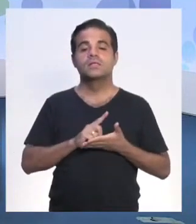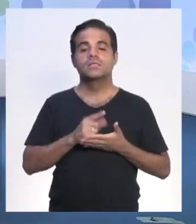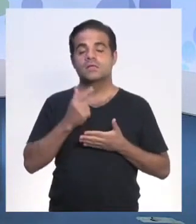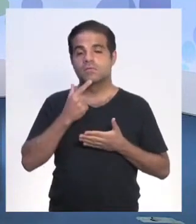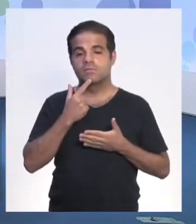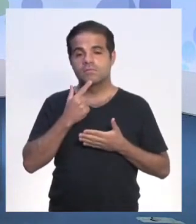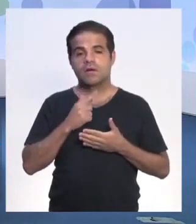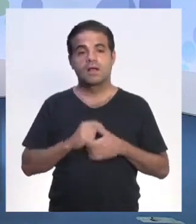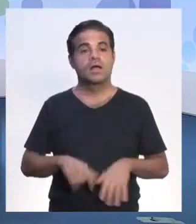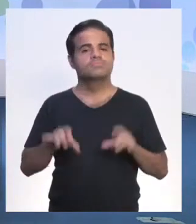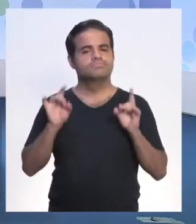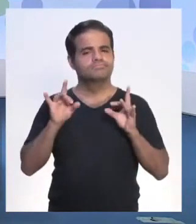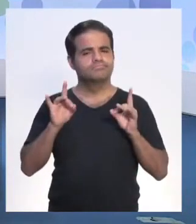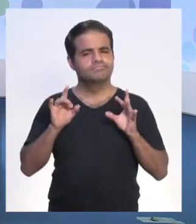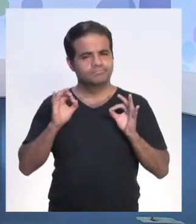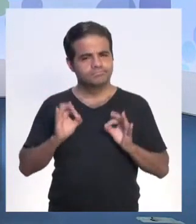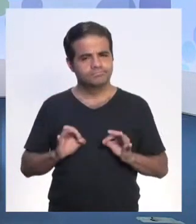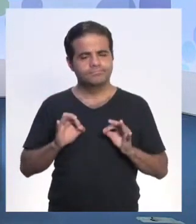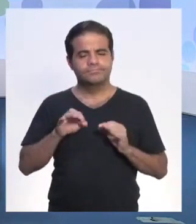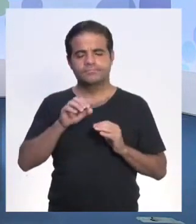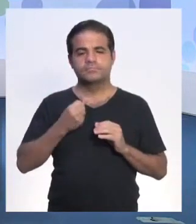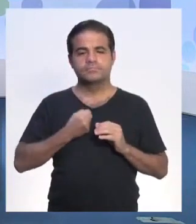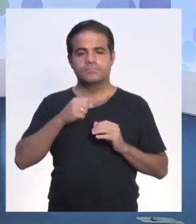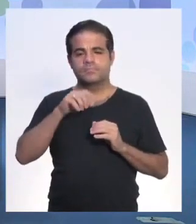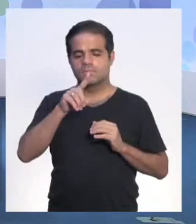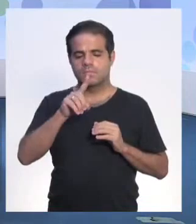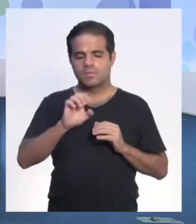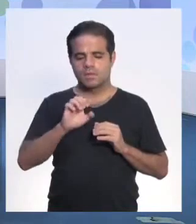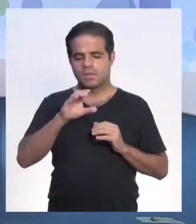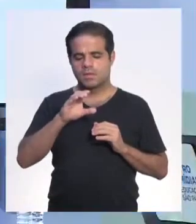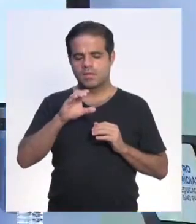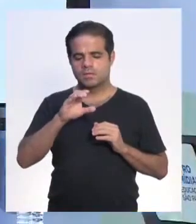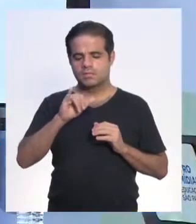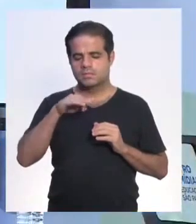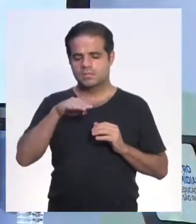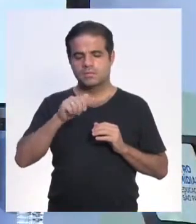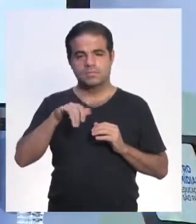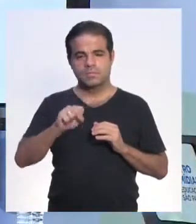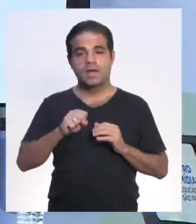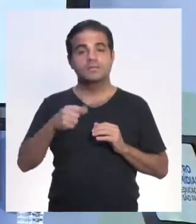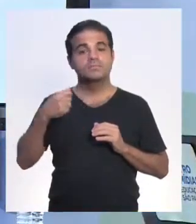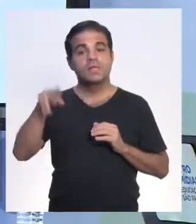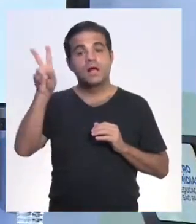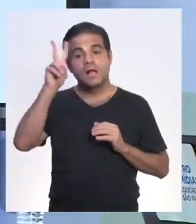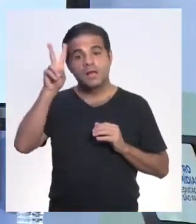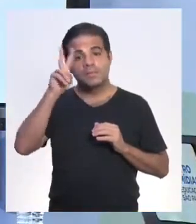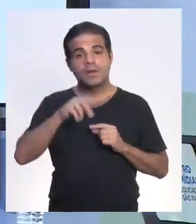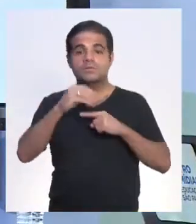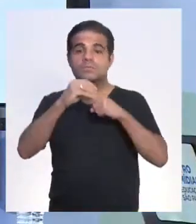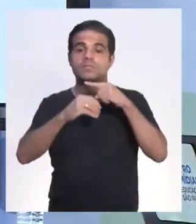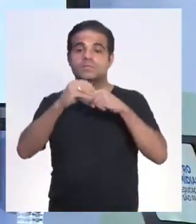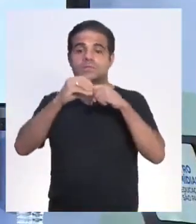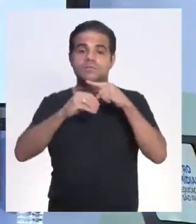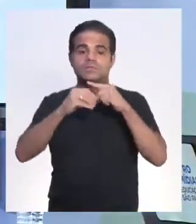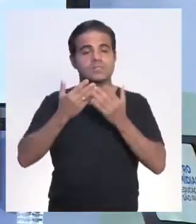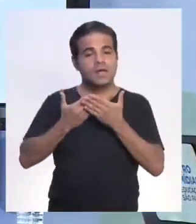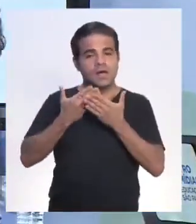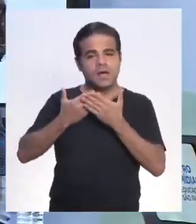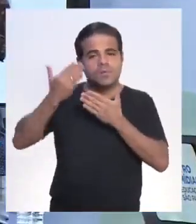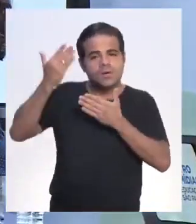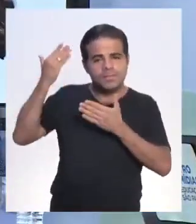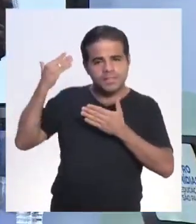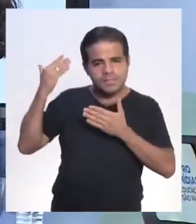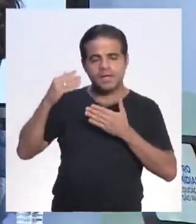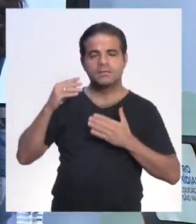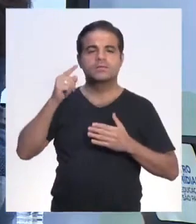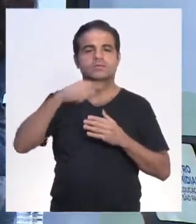falar especificamente dos decimais, a gente precisa relembrar sobre as frações. Na aula passada,